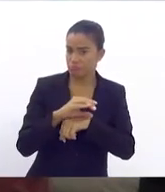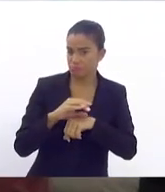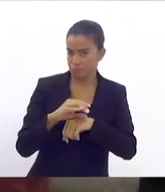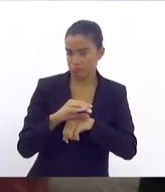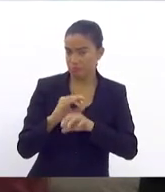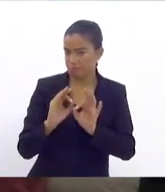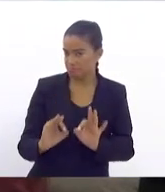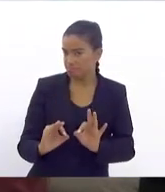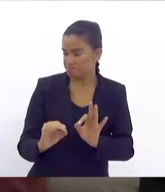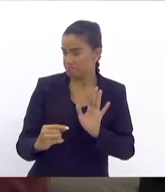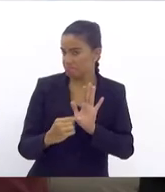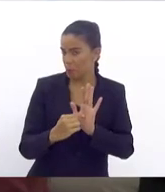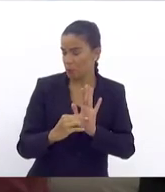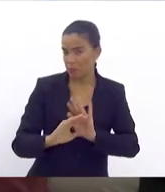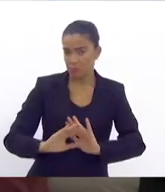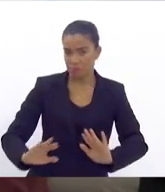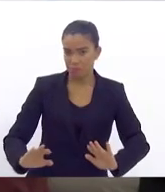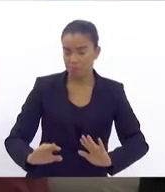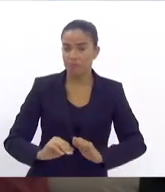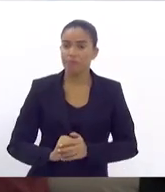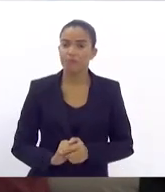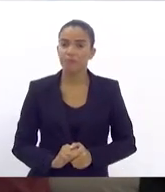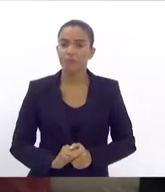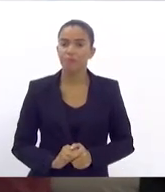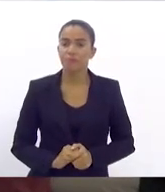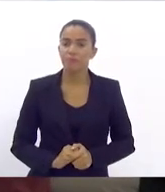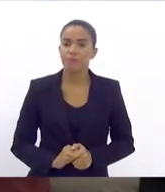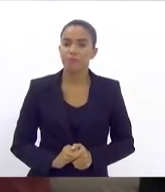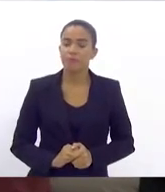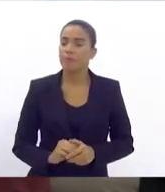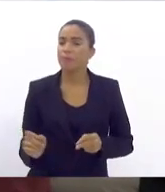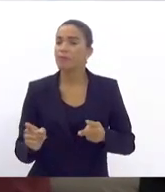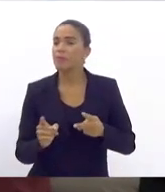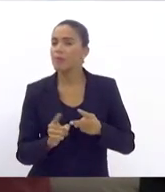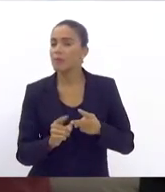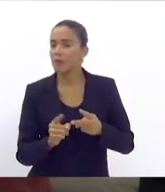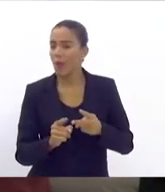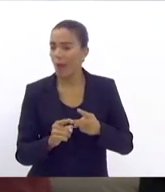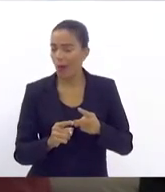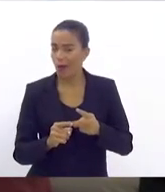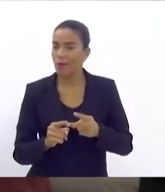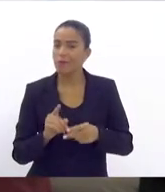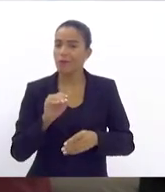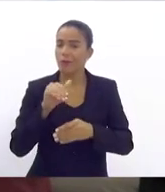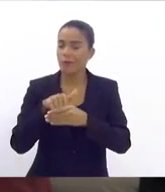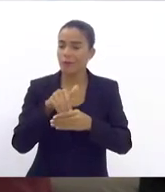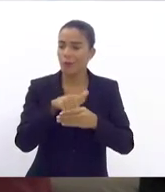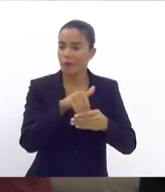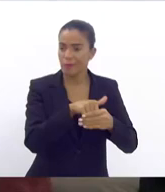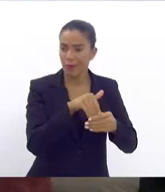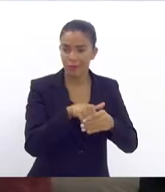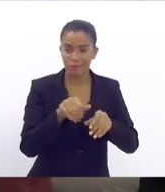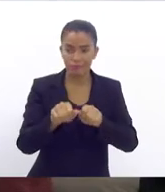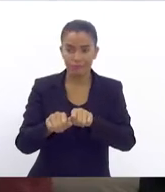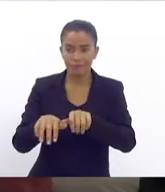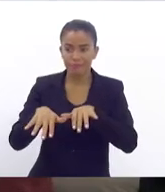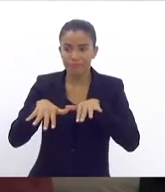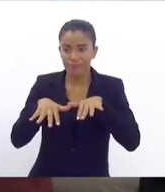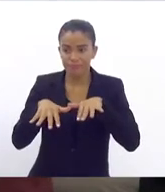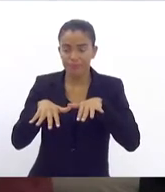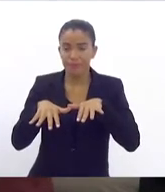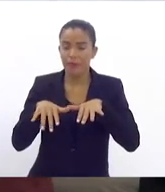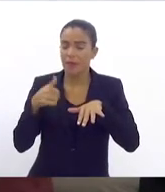fato. Ponto, acabou. Na hora de votar no mérito, em plenário,